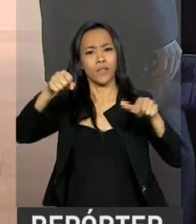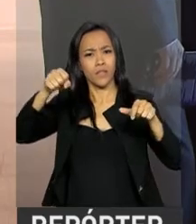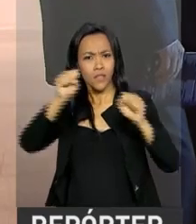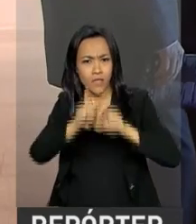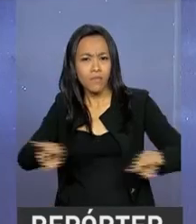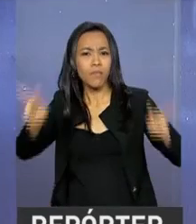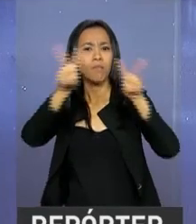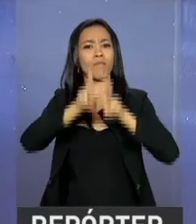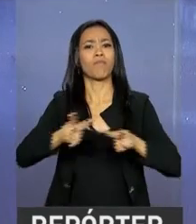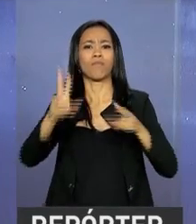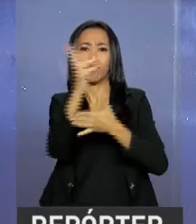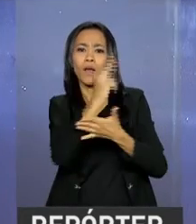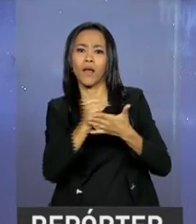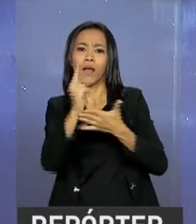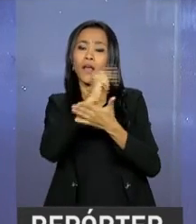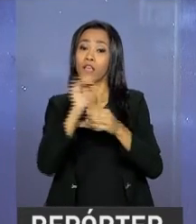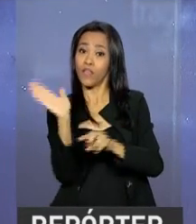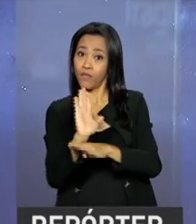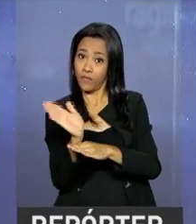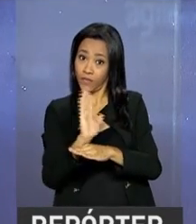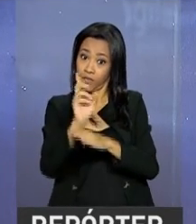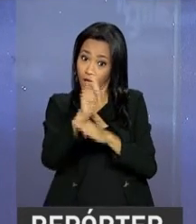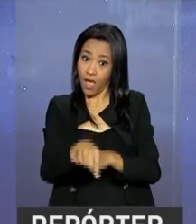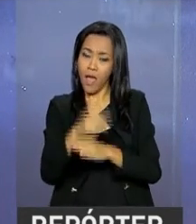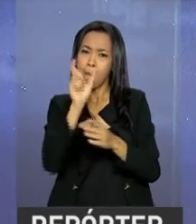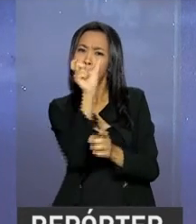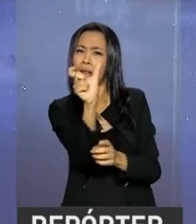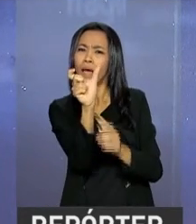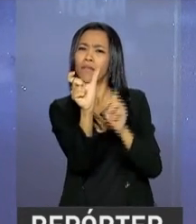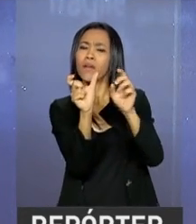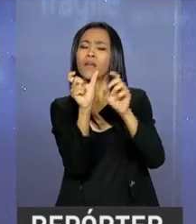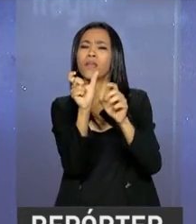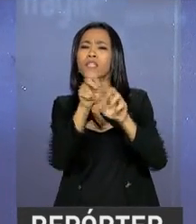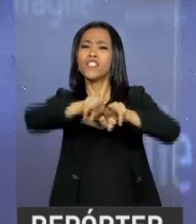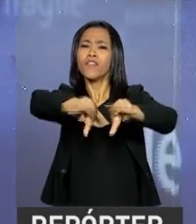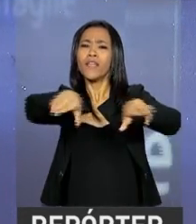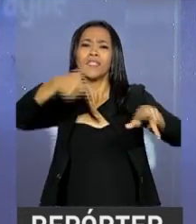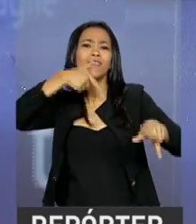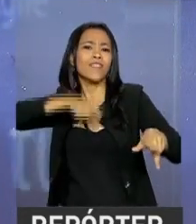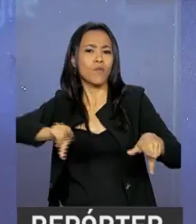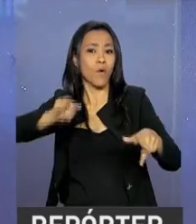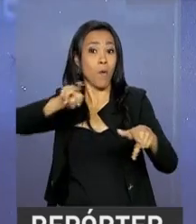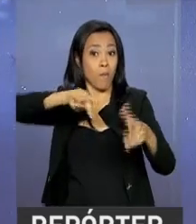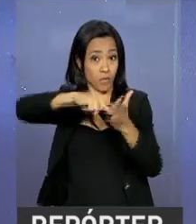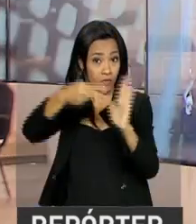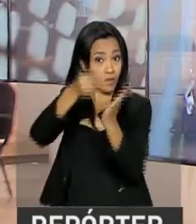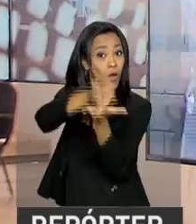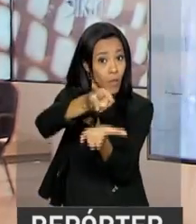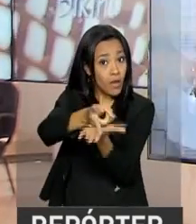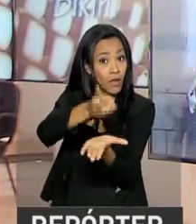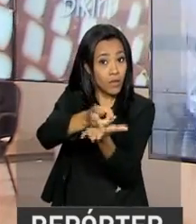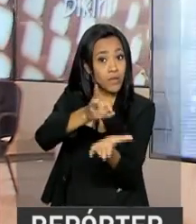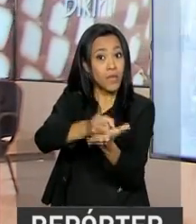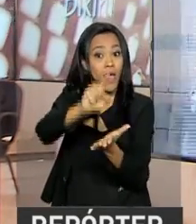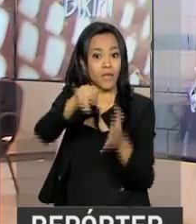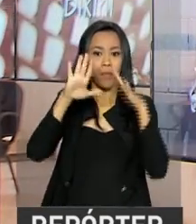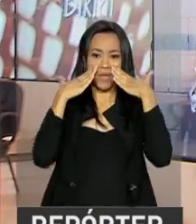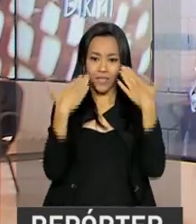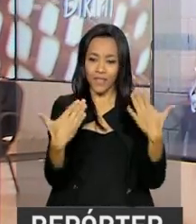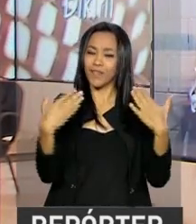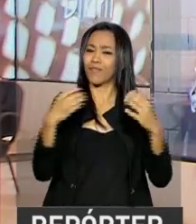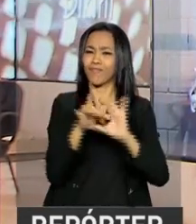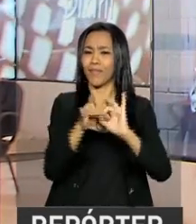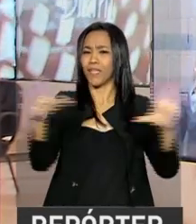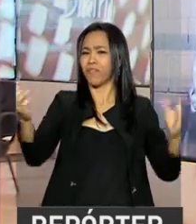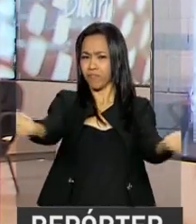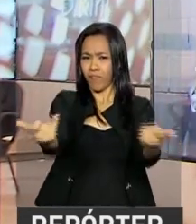imagens e vídeos. São palavras que aparecem em diferentes línguas, mas não perdem o sentido original. A exposição está aberta ao